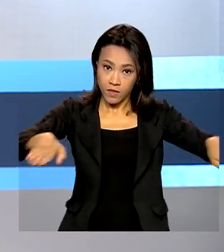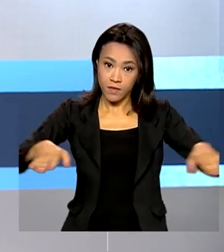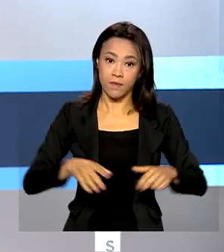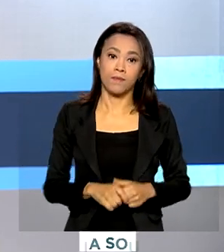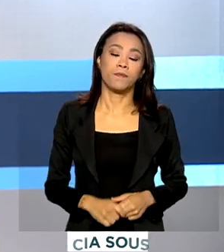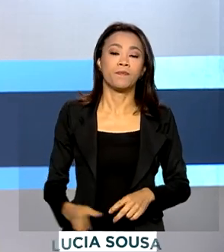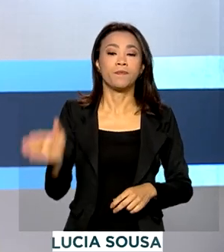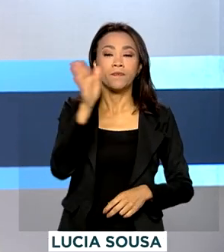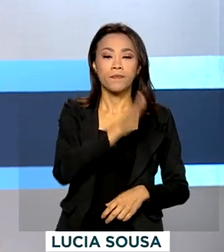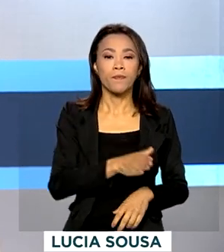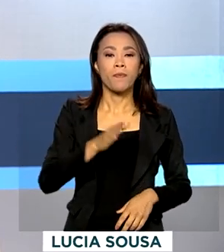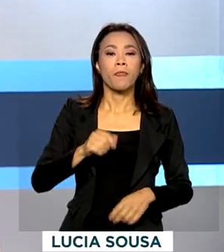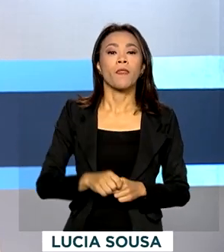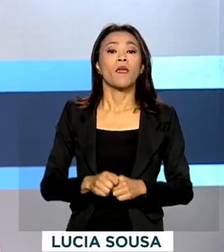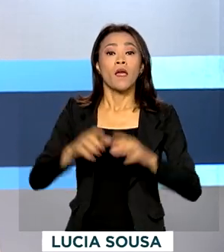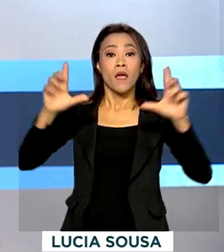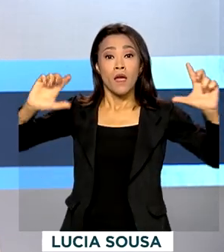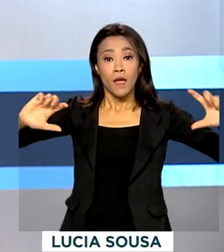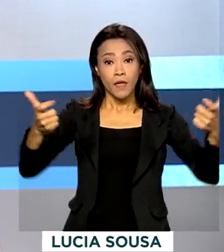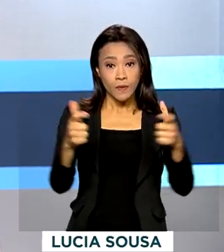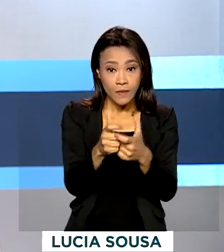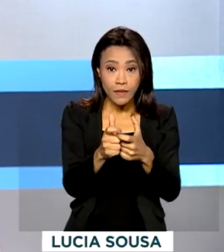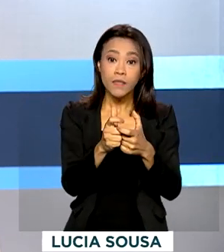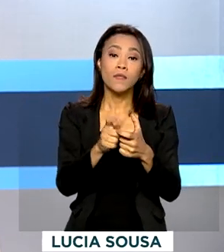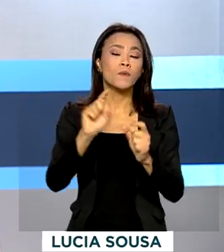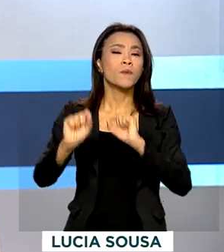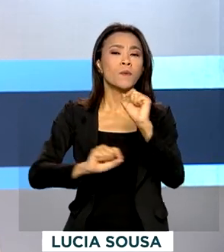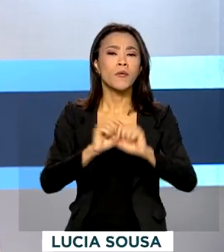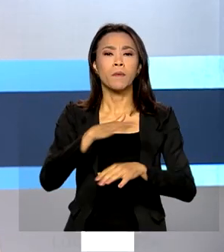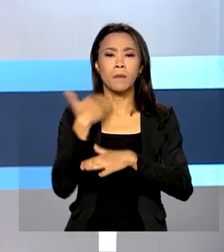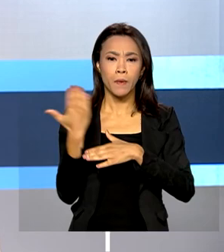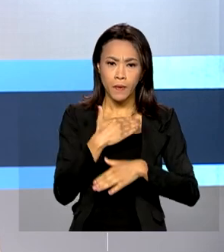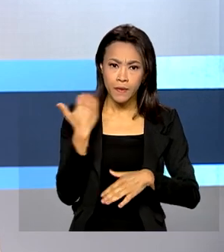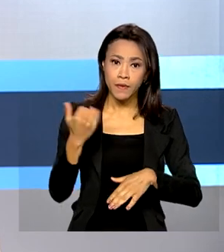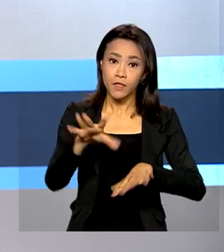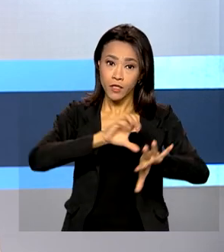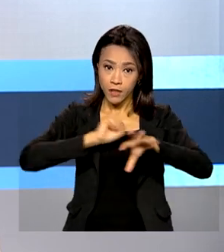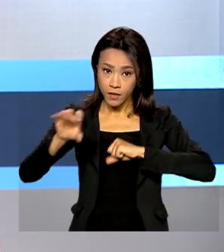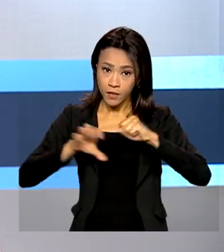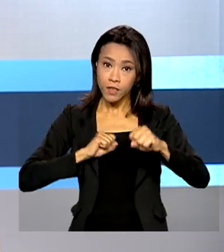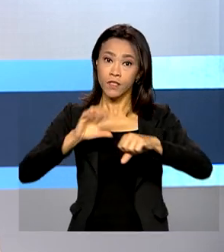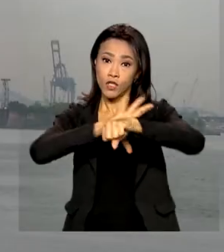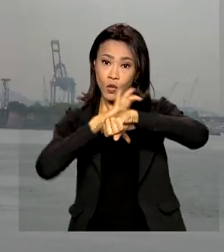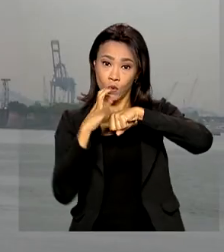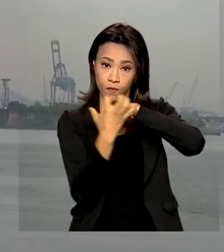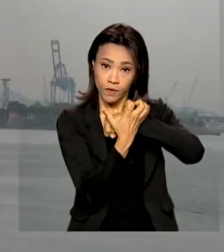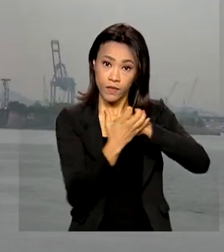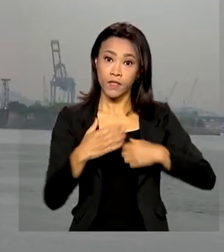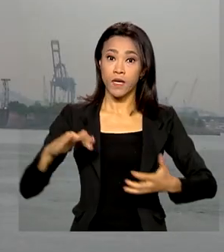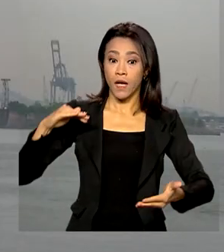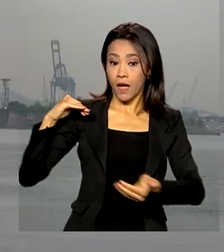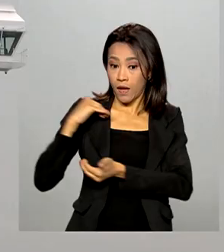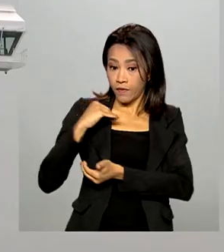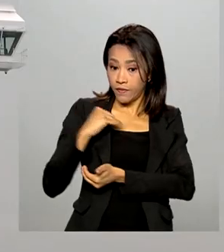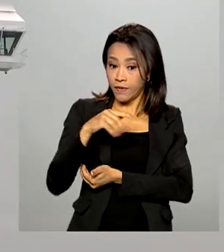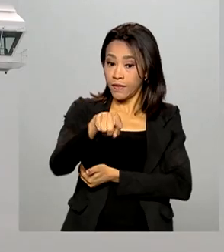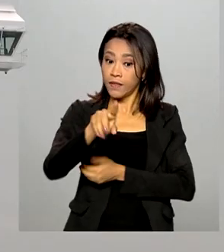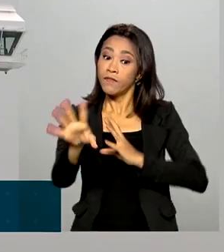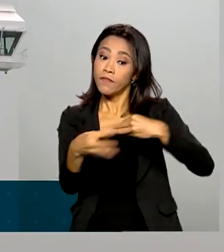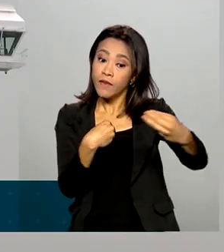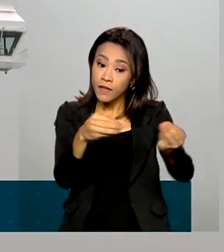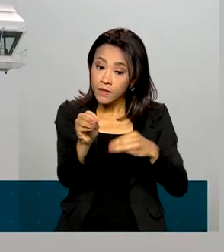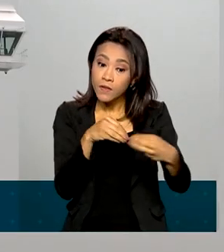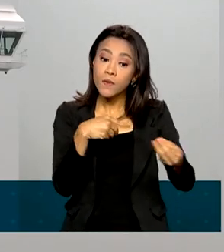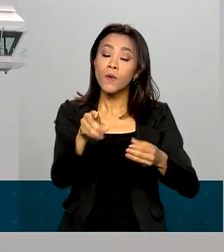com a queda no número de casos e mortes pela covid 19 no Brasil a Anvisa flexibilizou as regras de embarque